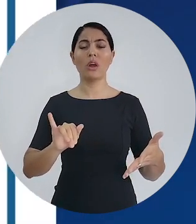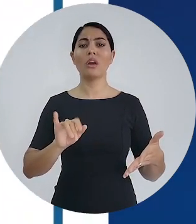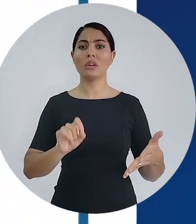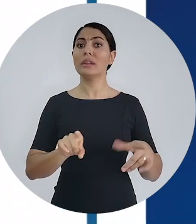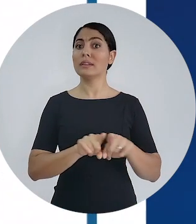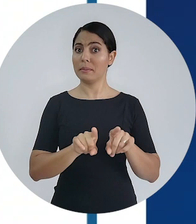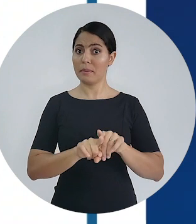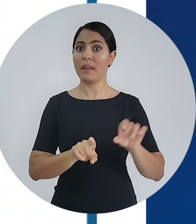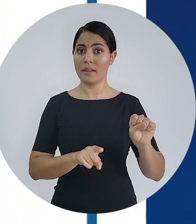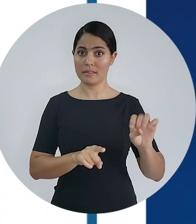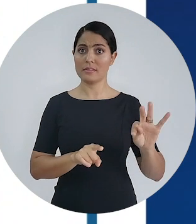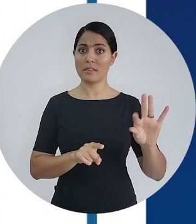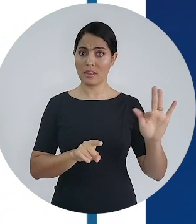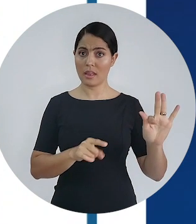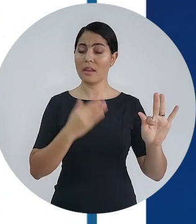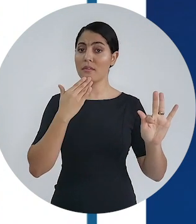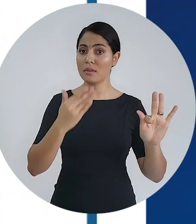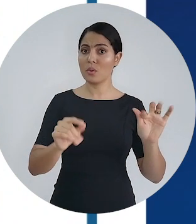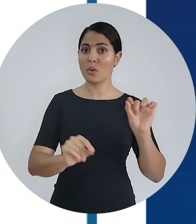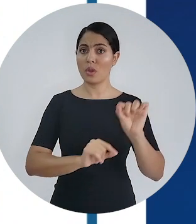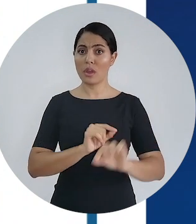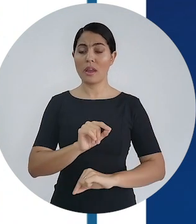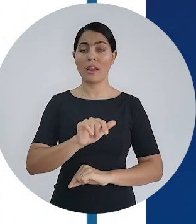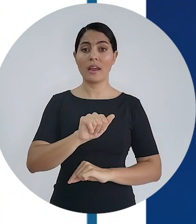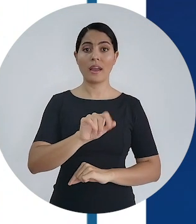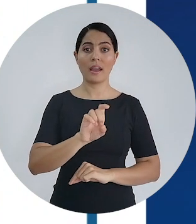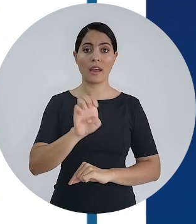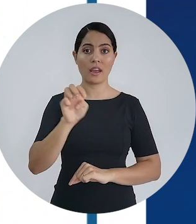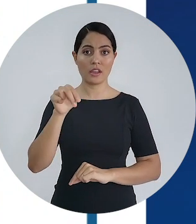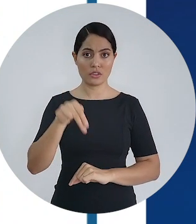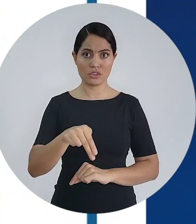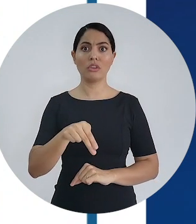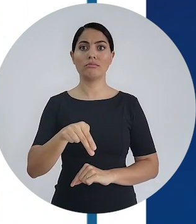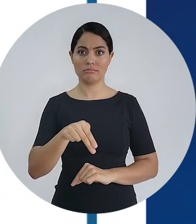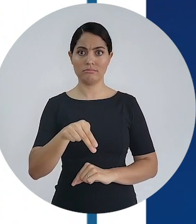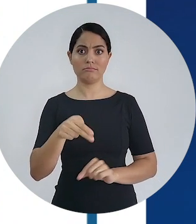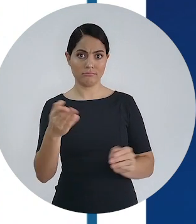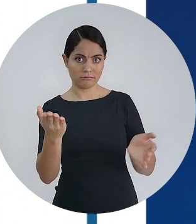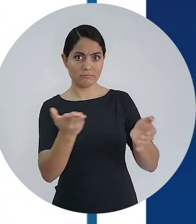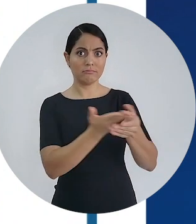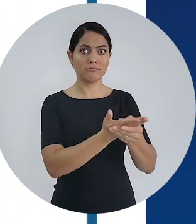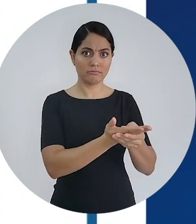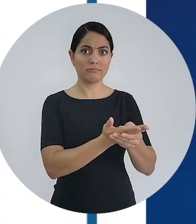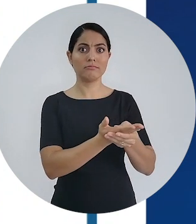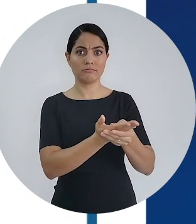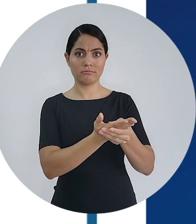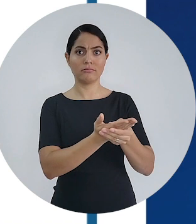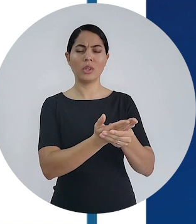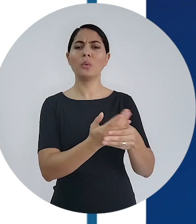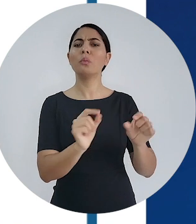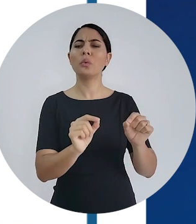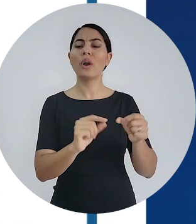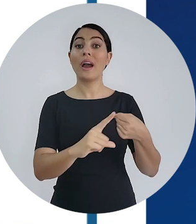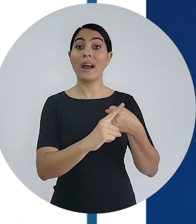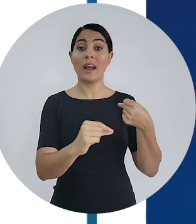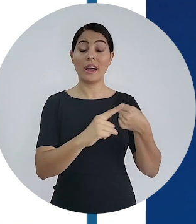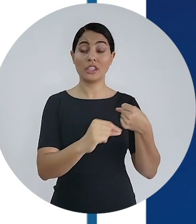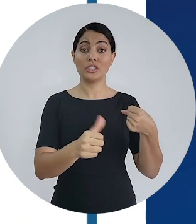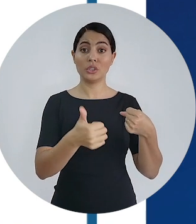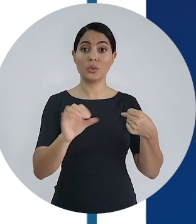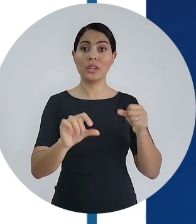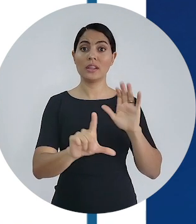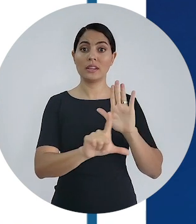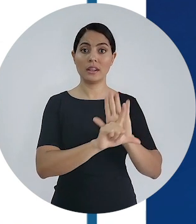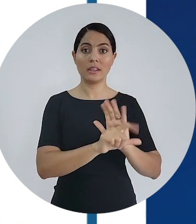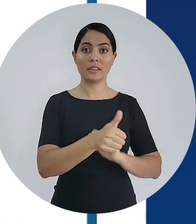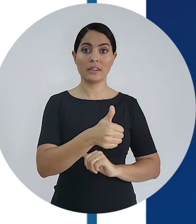STF julgou procedente o pedido formulado pela OAB Nacional na ação direta de inconstitucionalidade, ajuizada em face